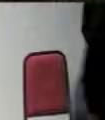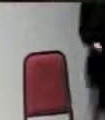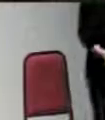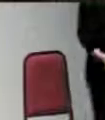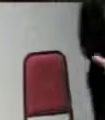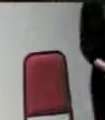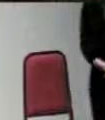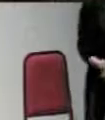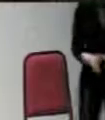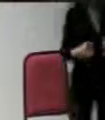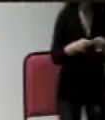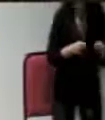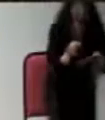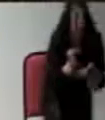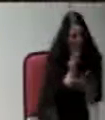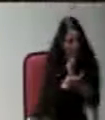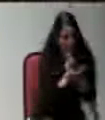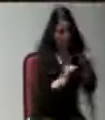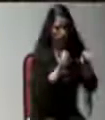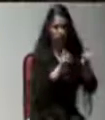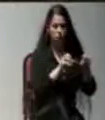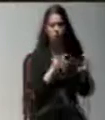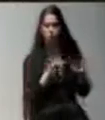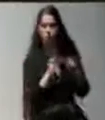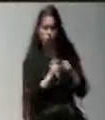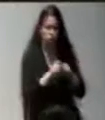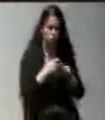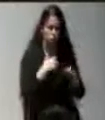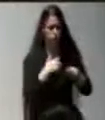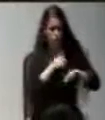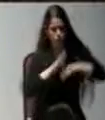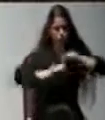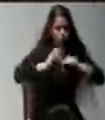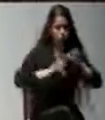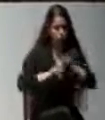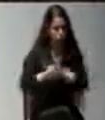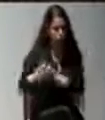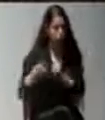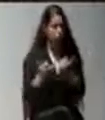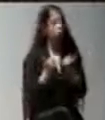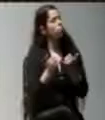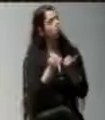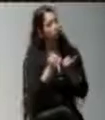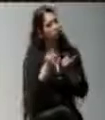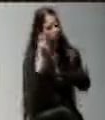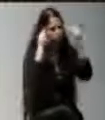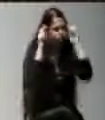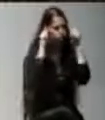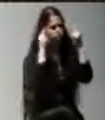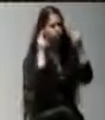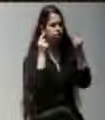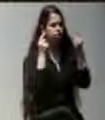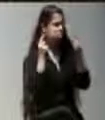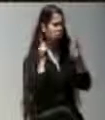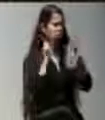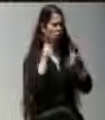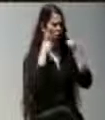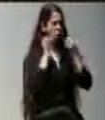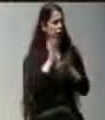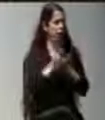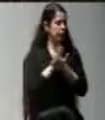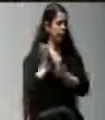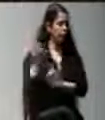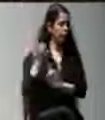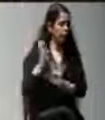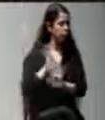teoria educacional, se quiser fazer-se de outro modo, criativa e não violenta, precisa